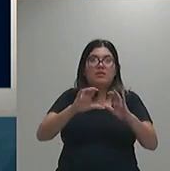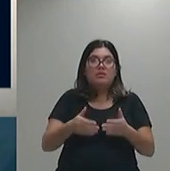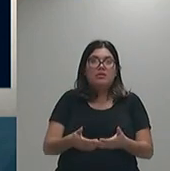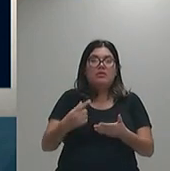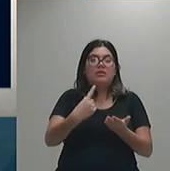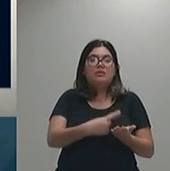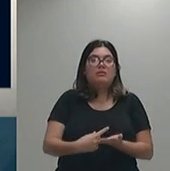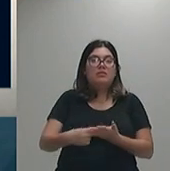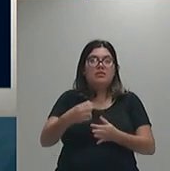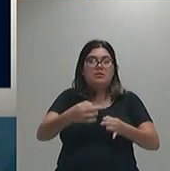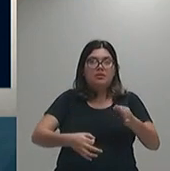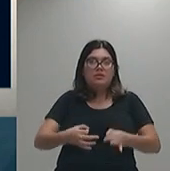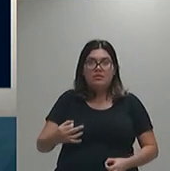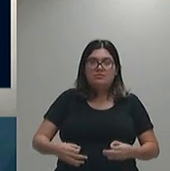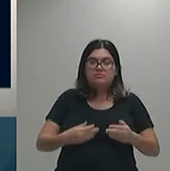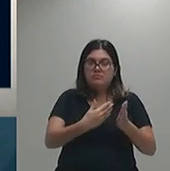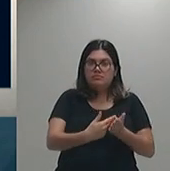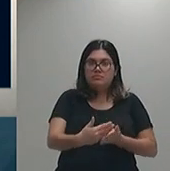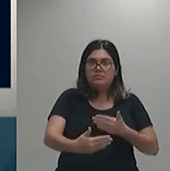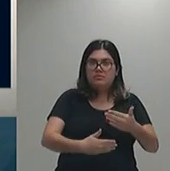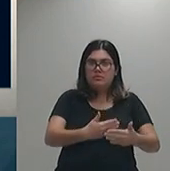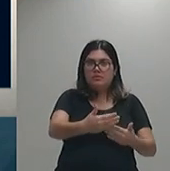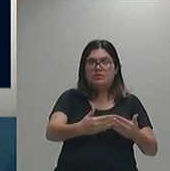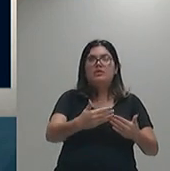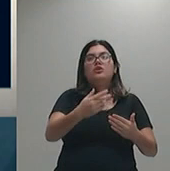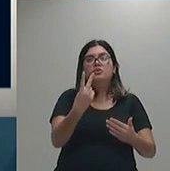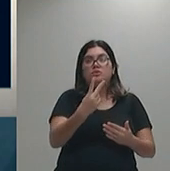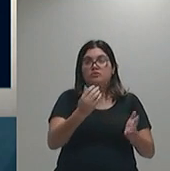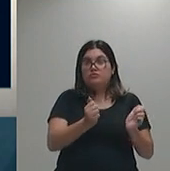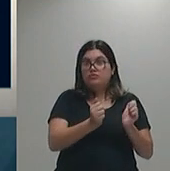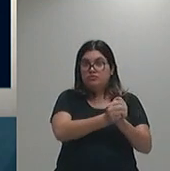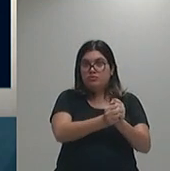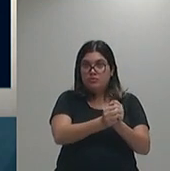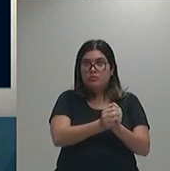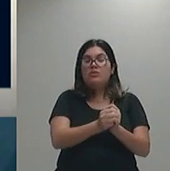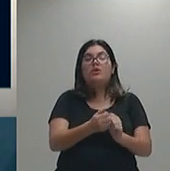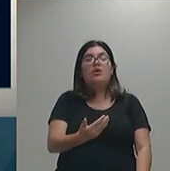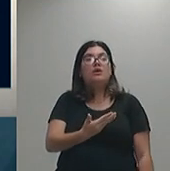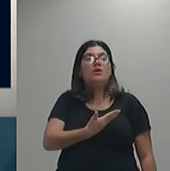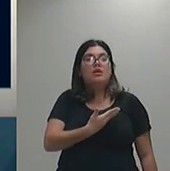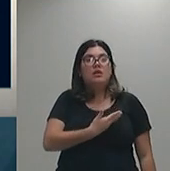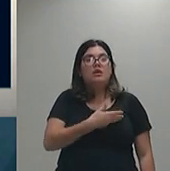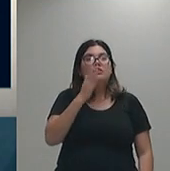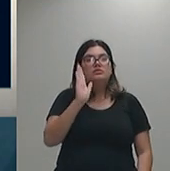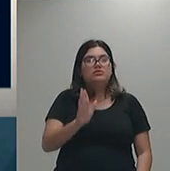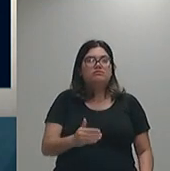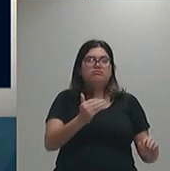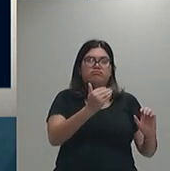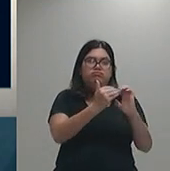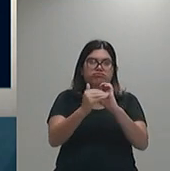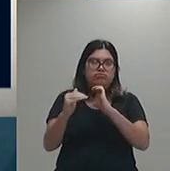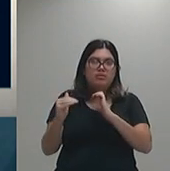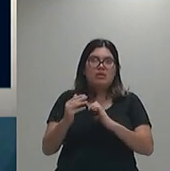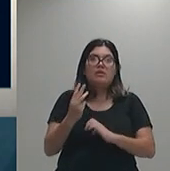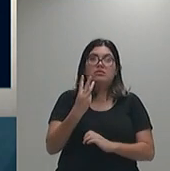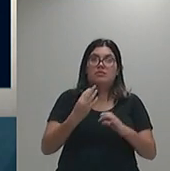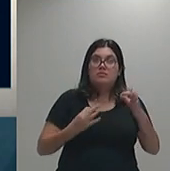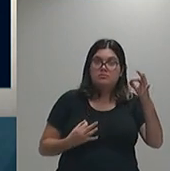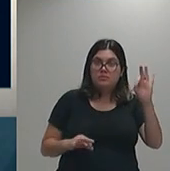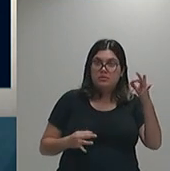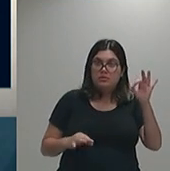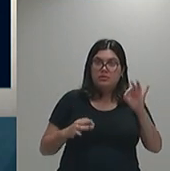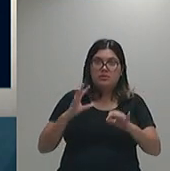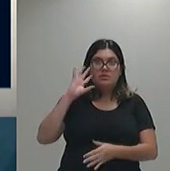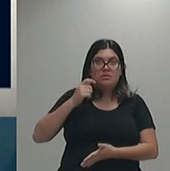procedimentos iniciais nos dois procedimentos juntos os colegas já receberam são três páginas nessa decisão e